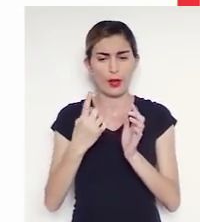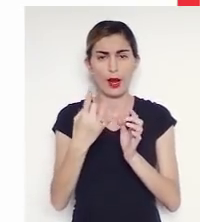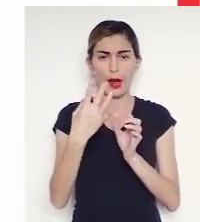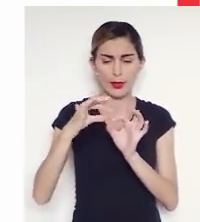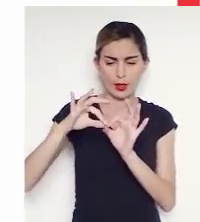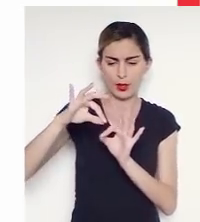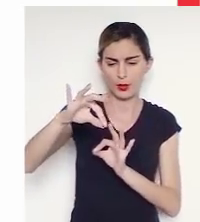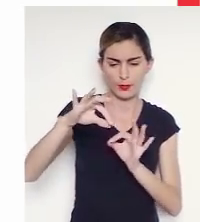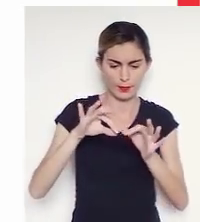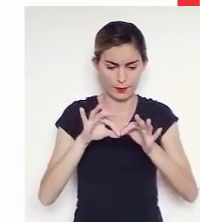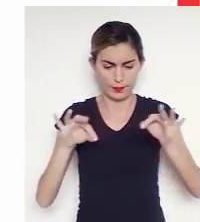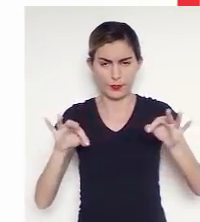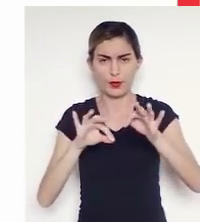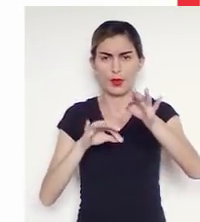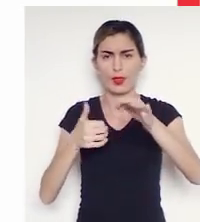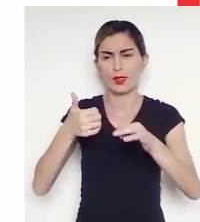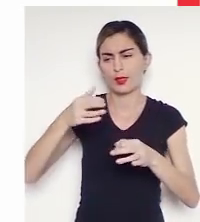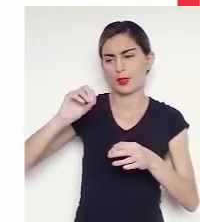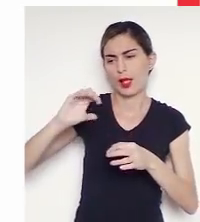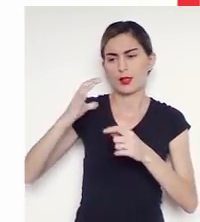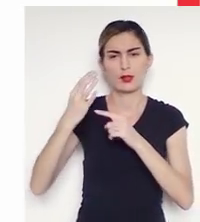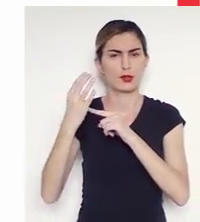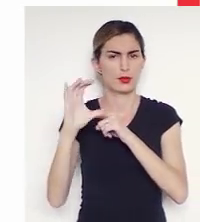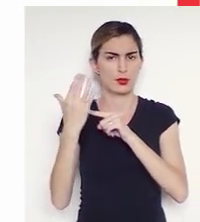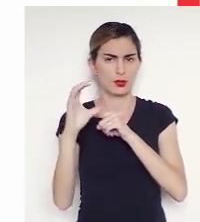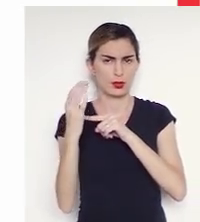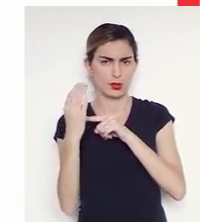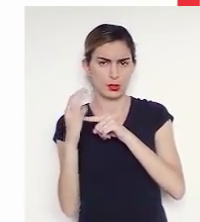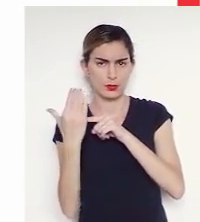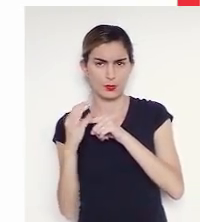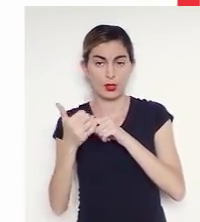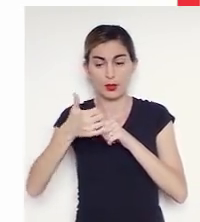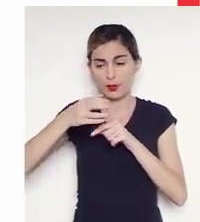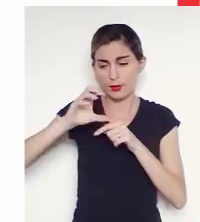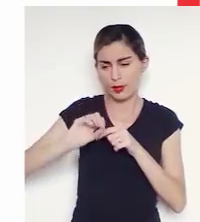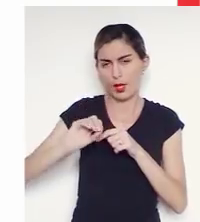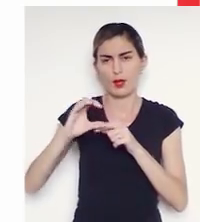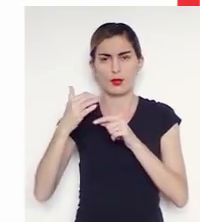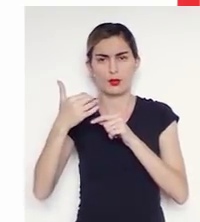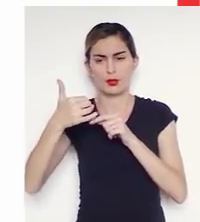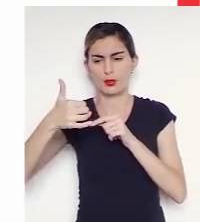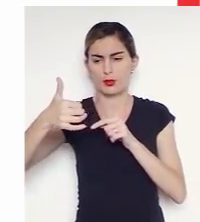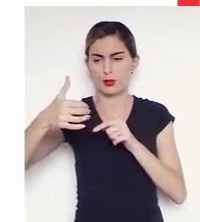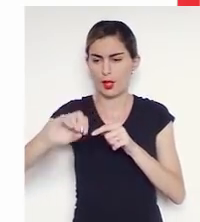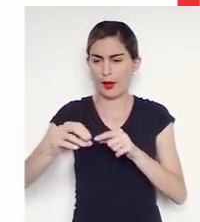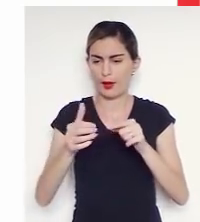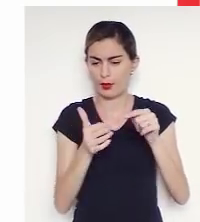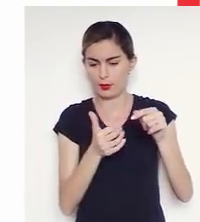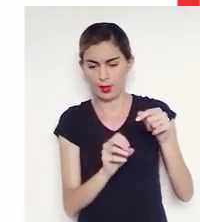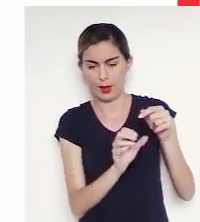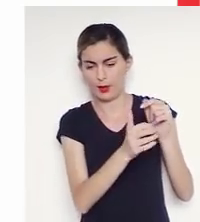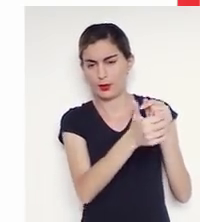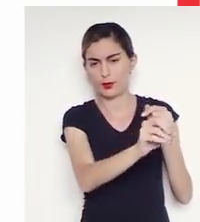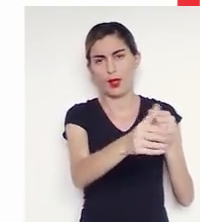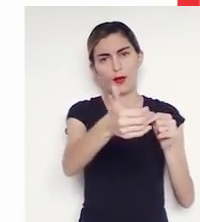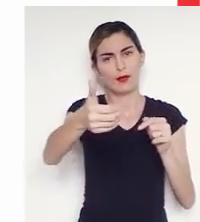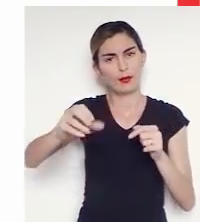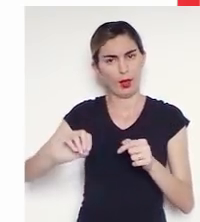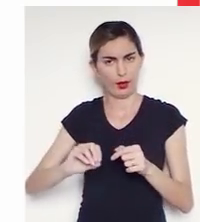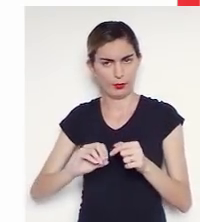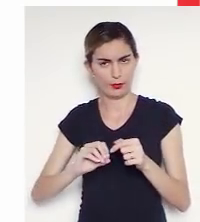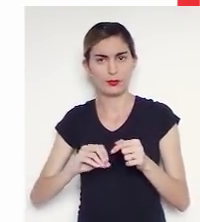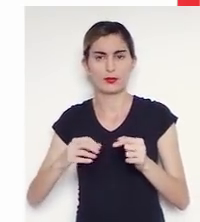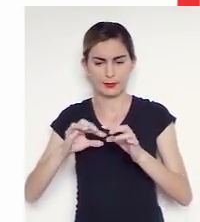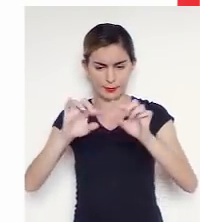cada aresta, na verdade são 10 centímetros, 10 por 10 por 10, ok?